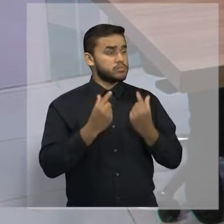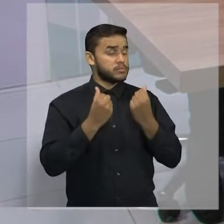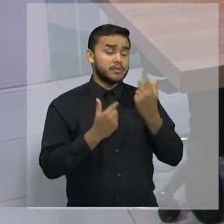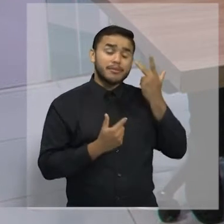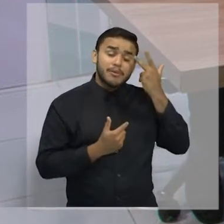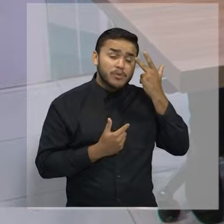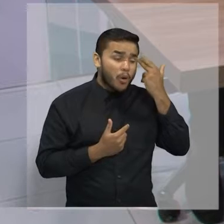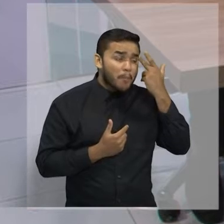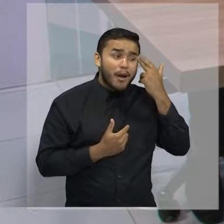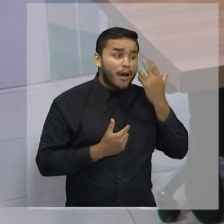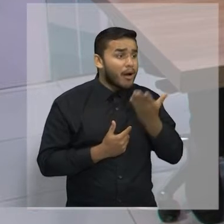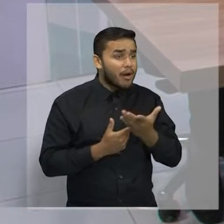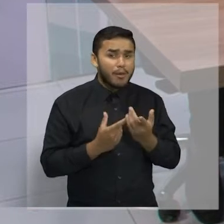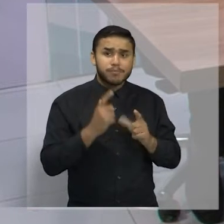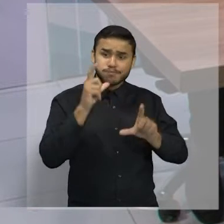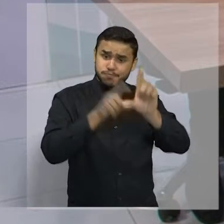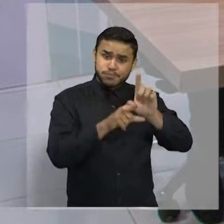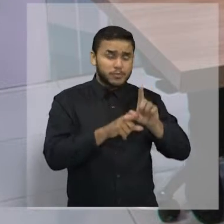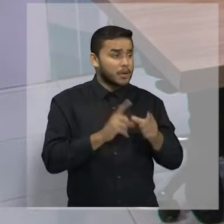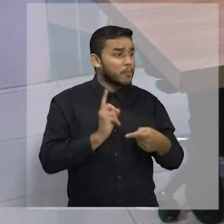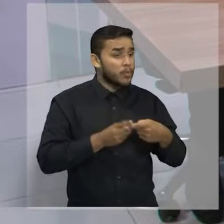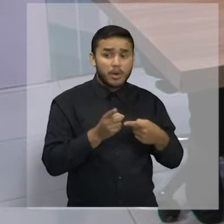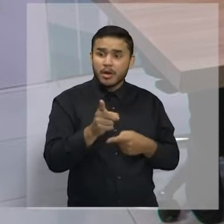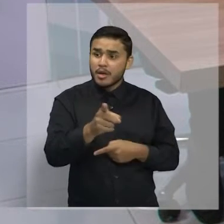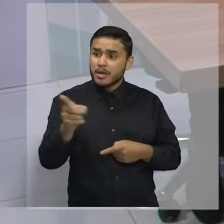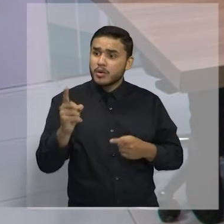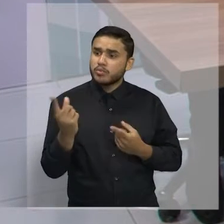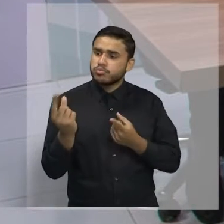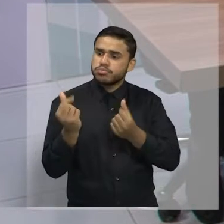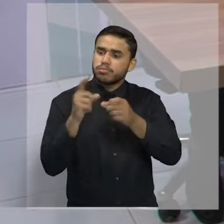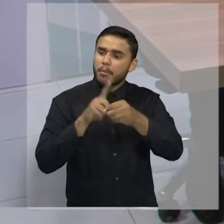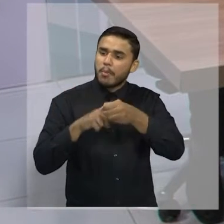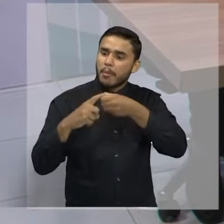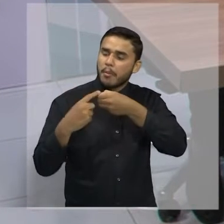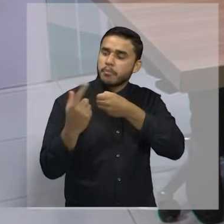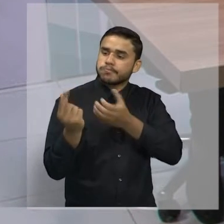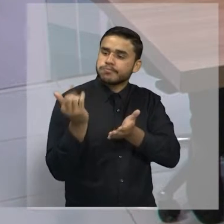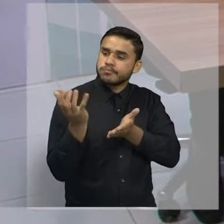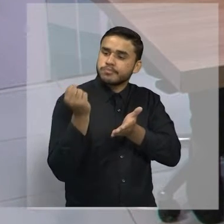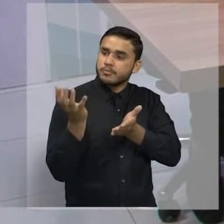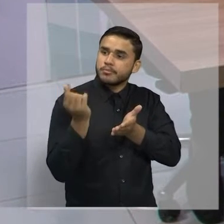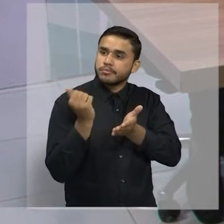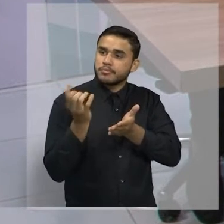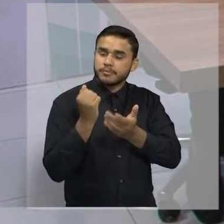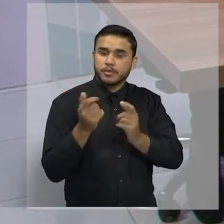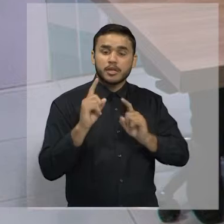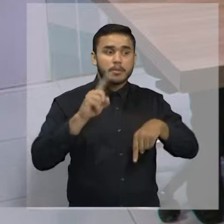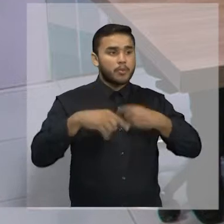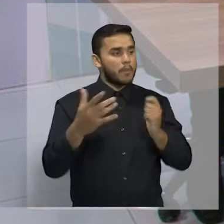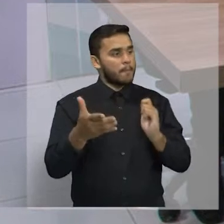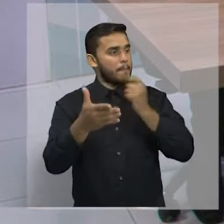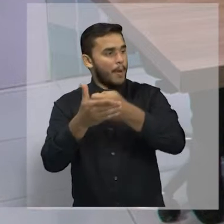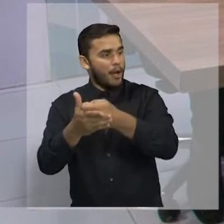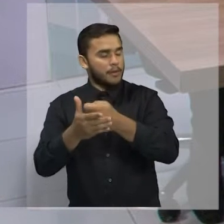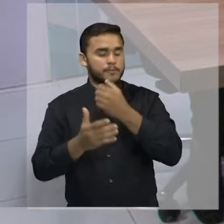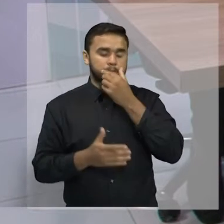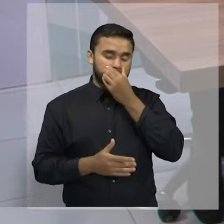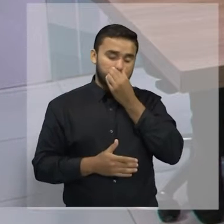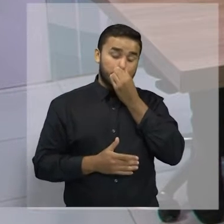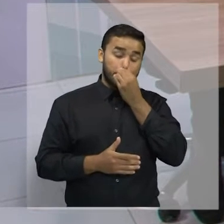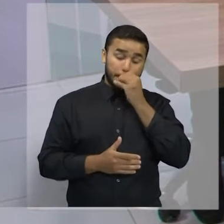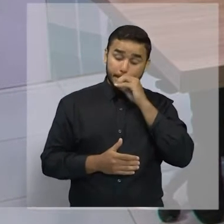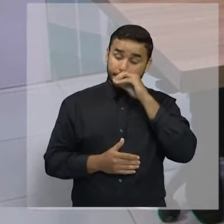benefícios, as contribuições não são suficientes para pagar os benefícios. Sim, tudo bem. Então, considera esse grupo